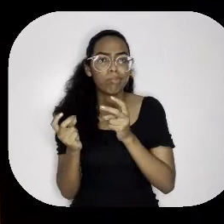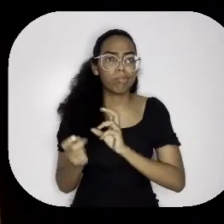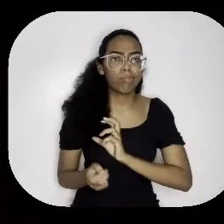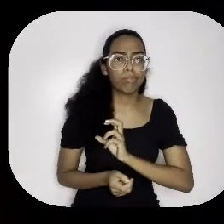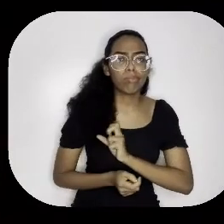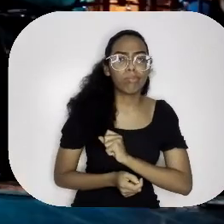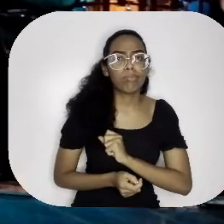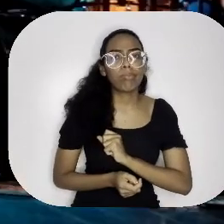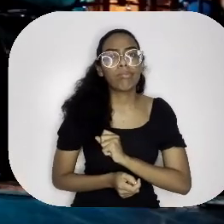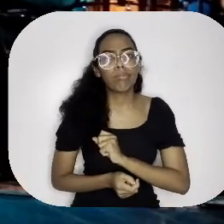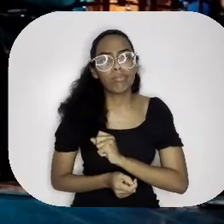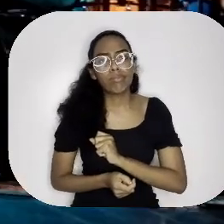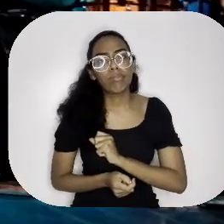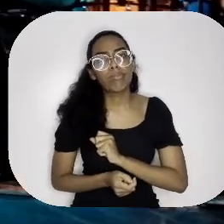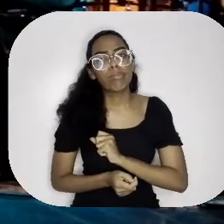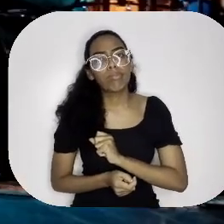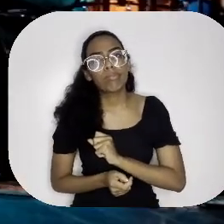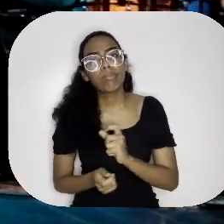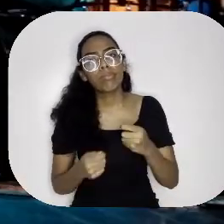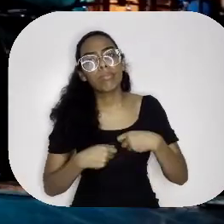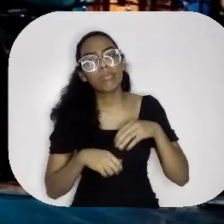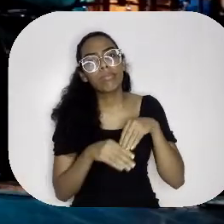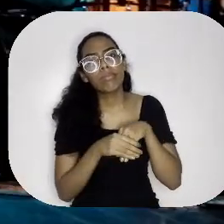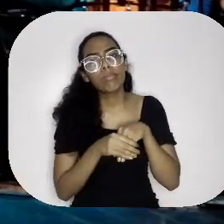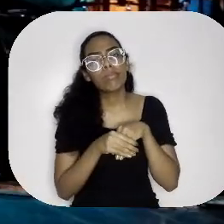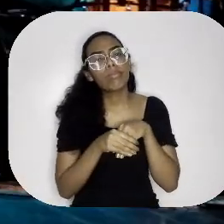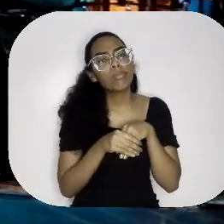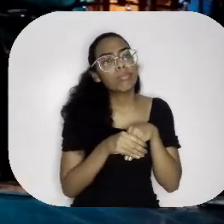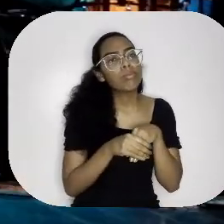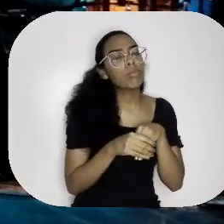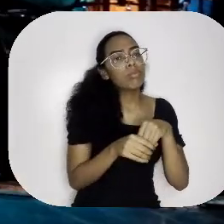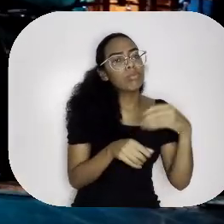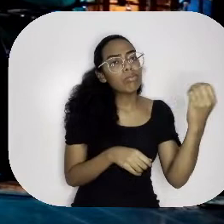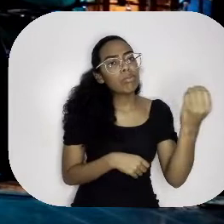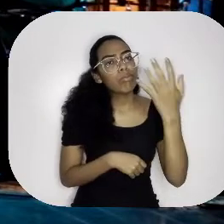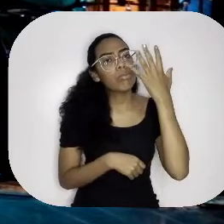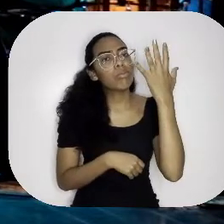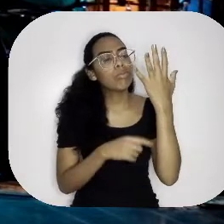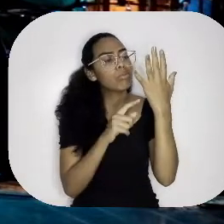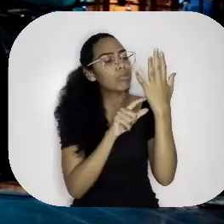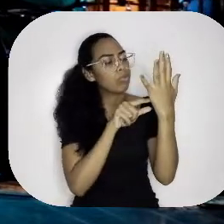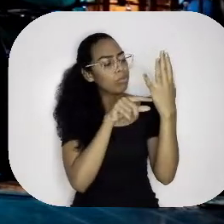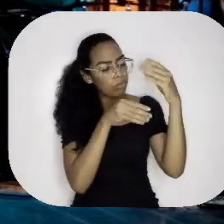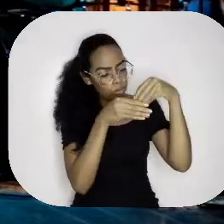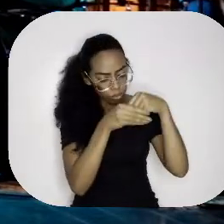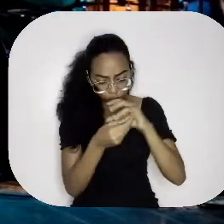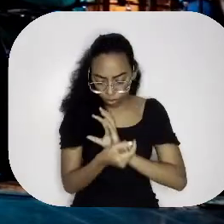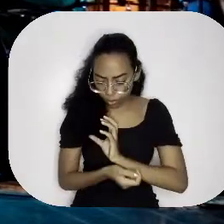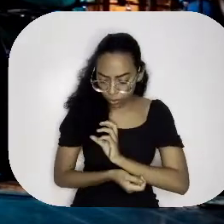amor, pra ser da luz. O som do amor é